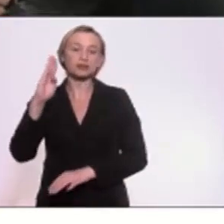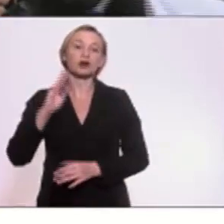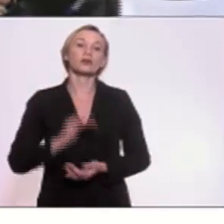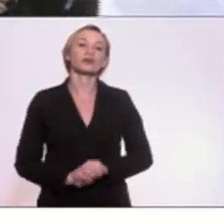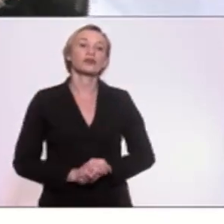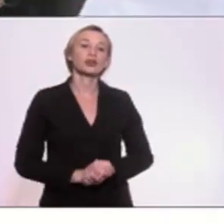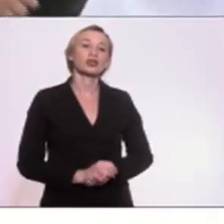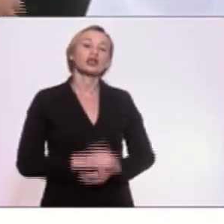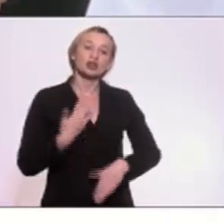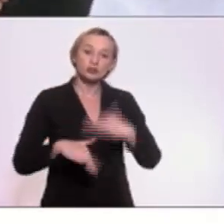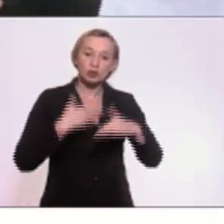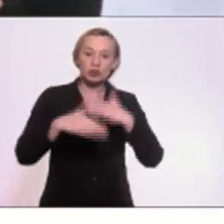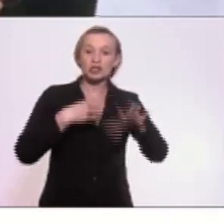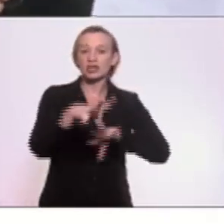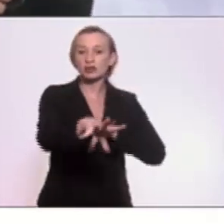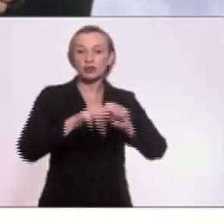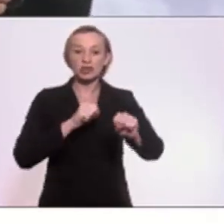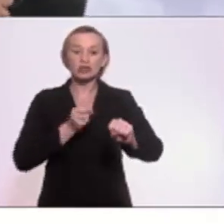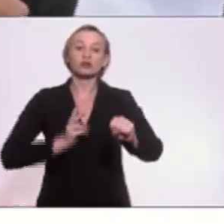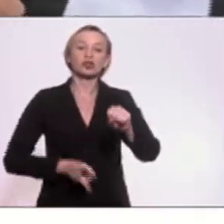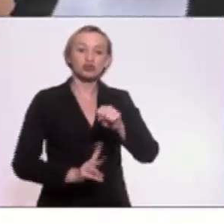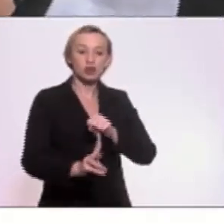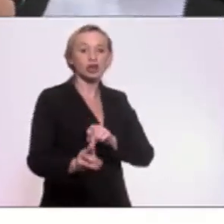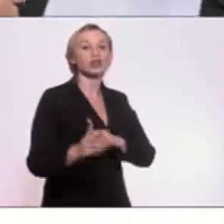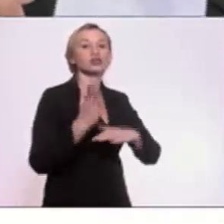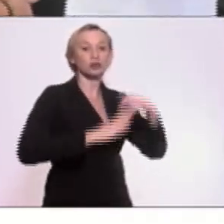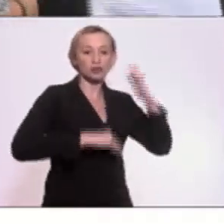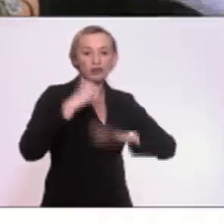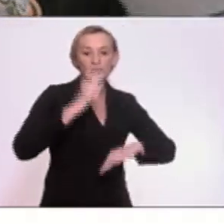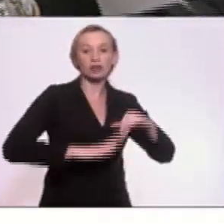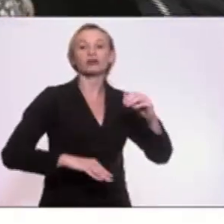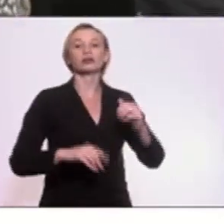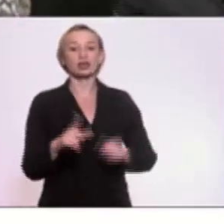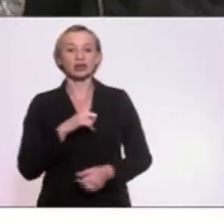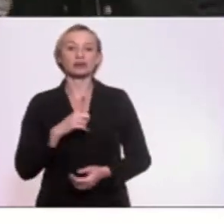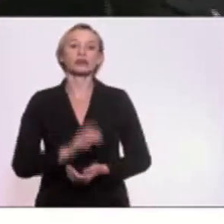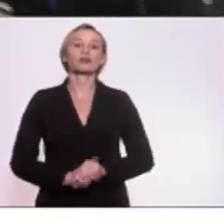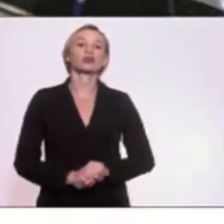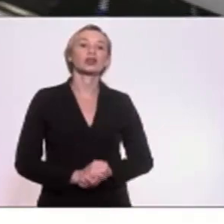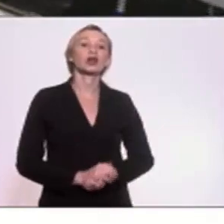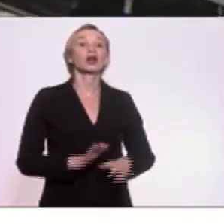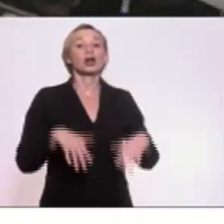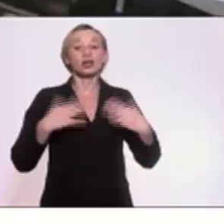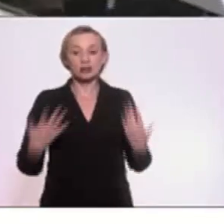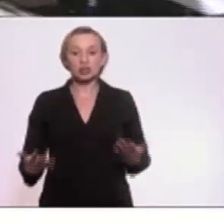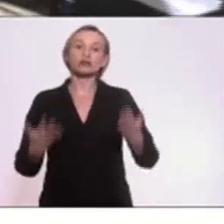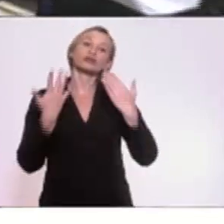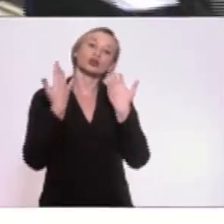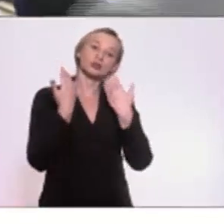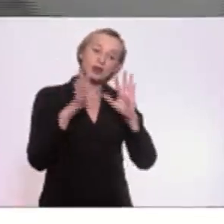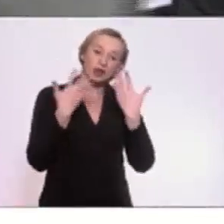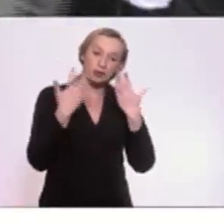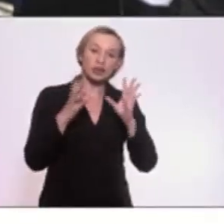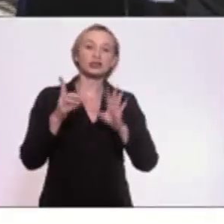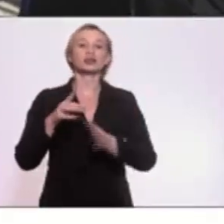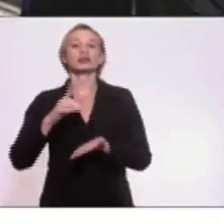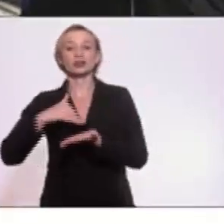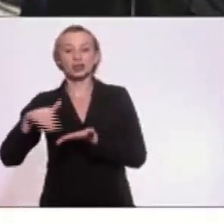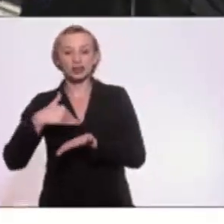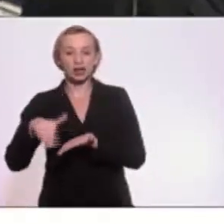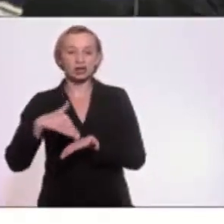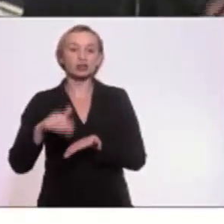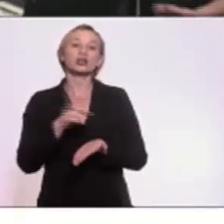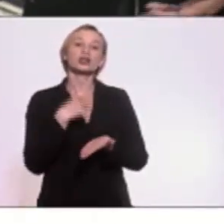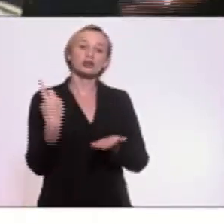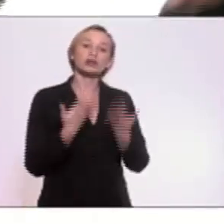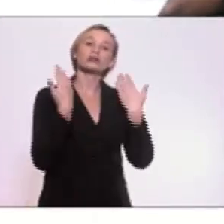como parte do processo de formação continuada que esses profissionais têm que ter submetidos. Então, nosso parabéns ao secretário e